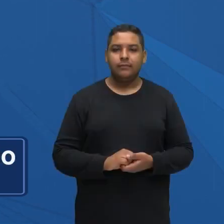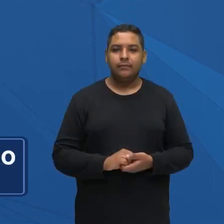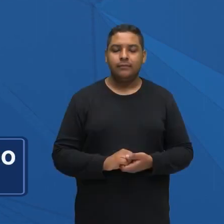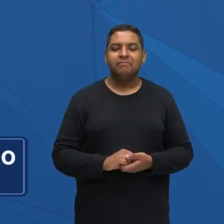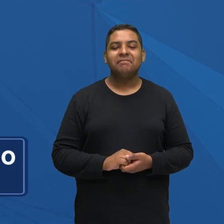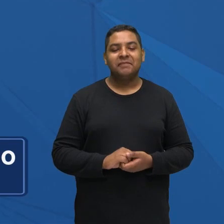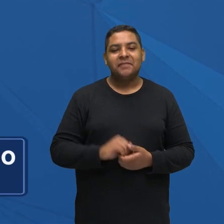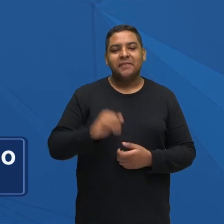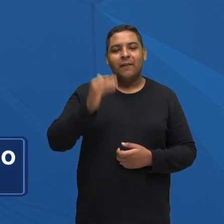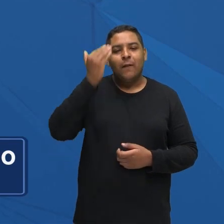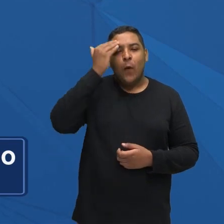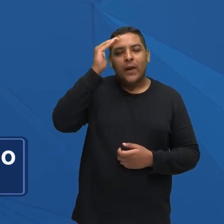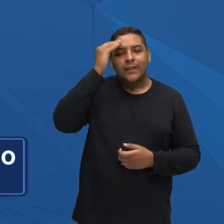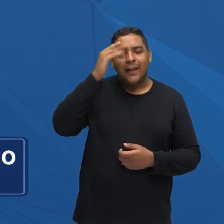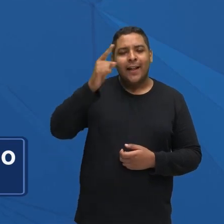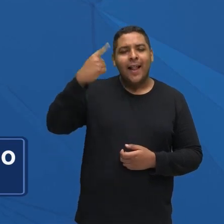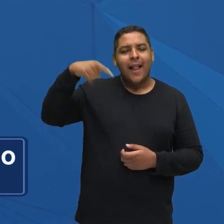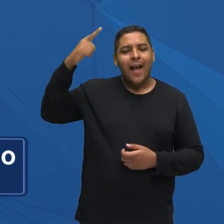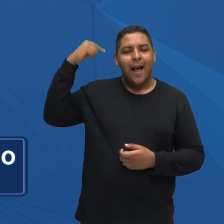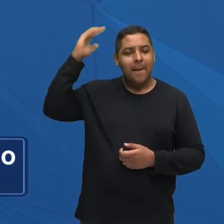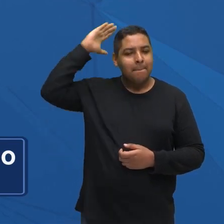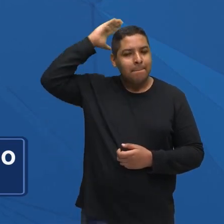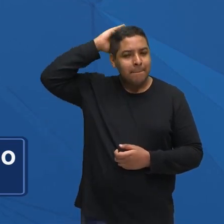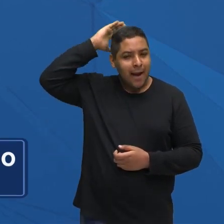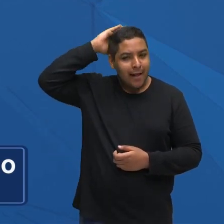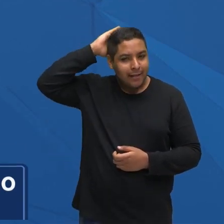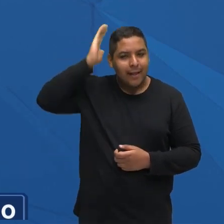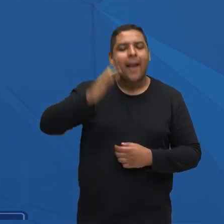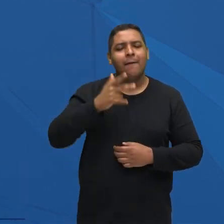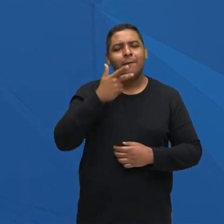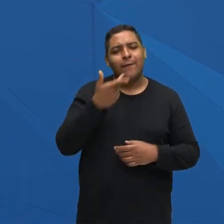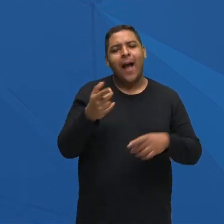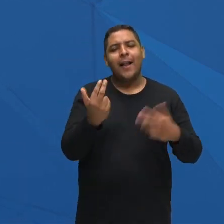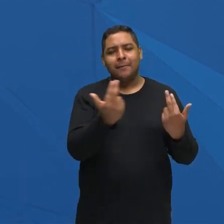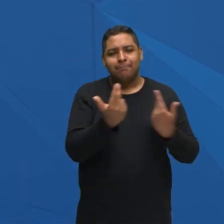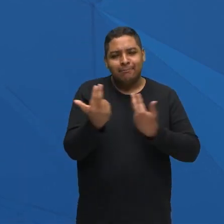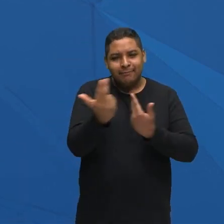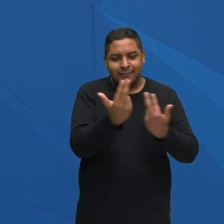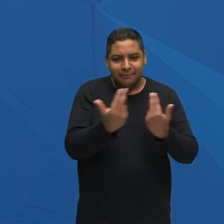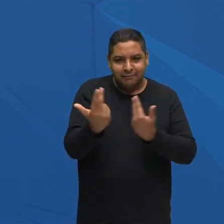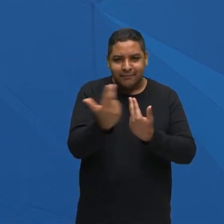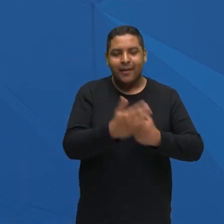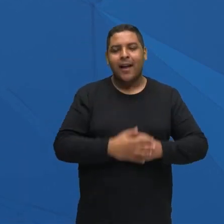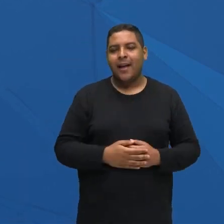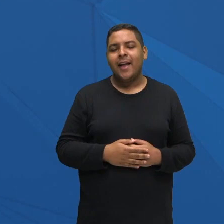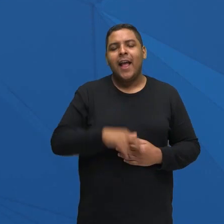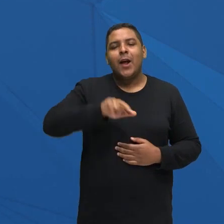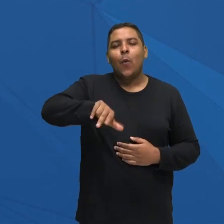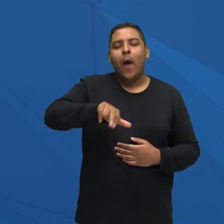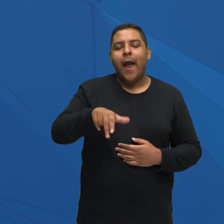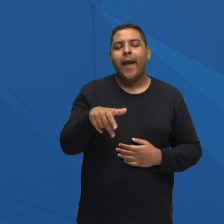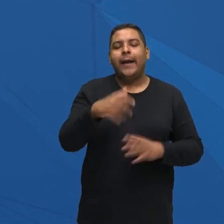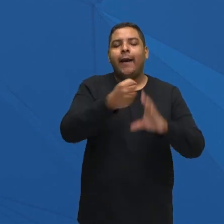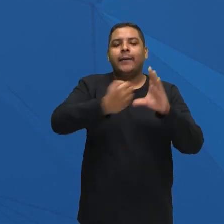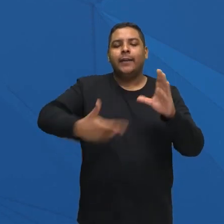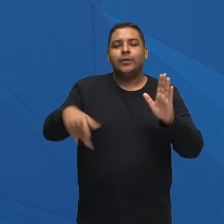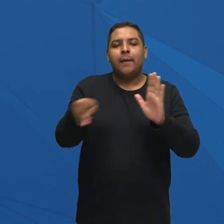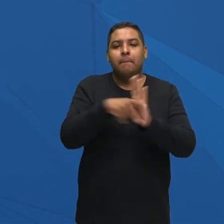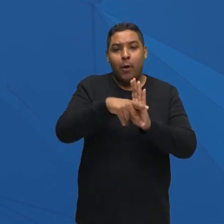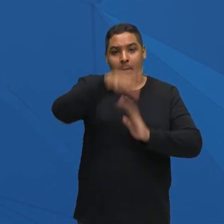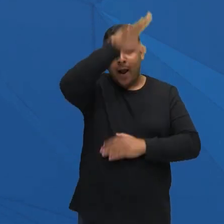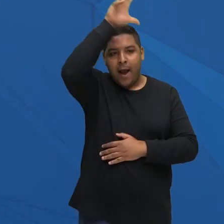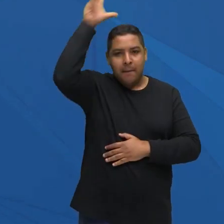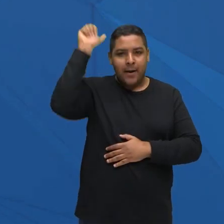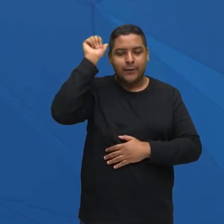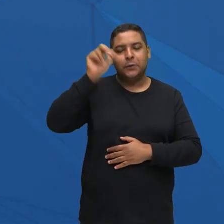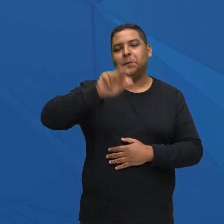Exatamente, porque olha só, não é característico somente do Amazonas. Essa palavra maceta, ela também é compartilhada entre os falantes